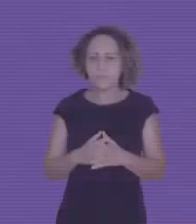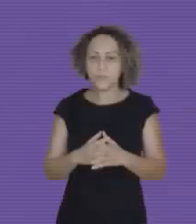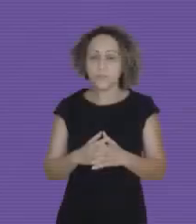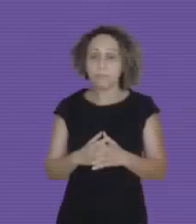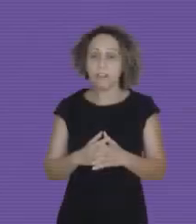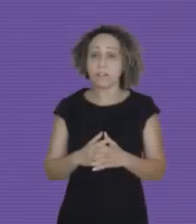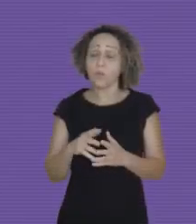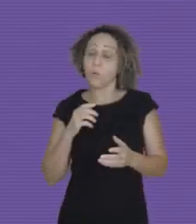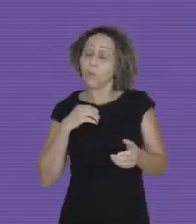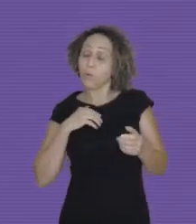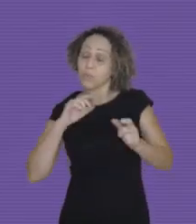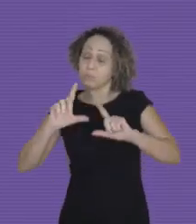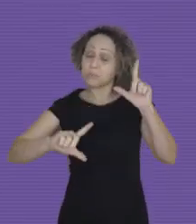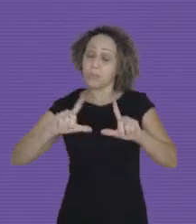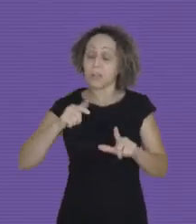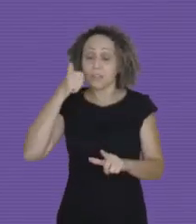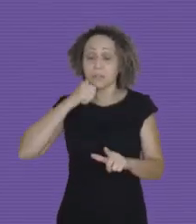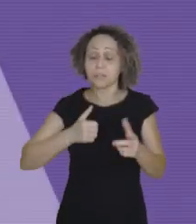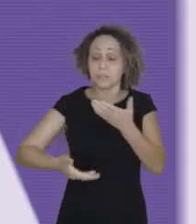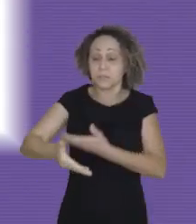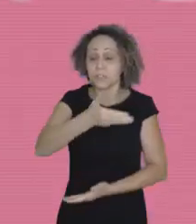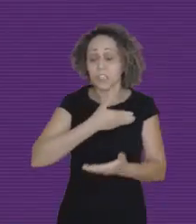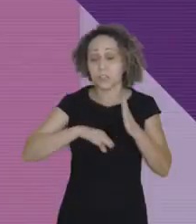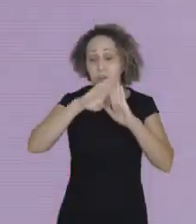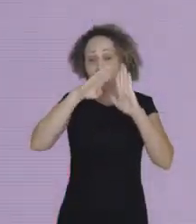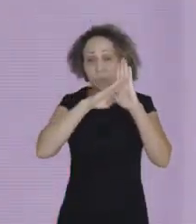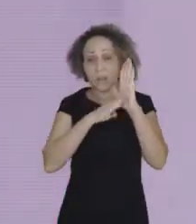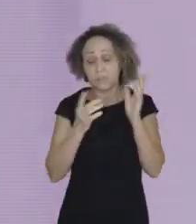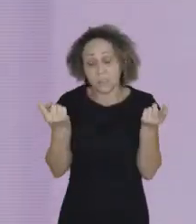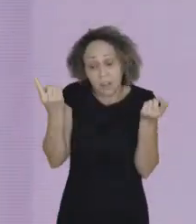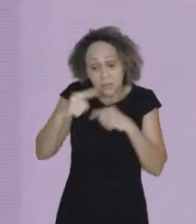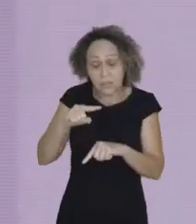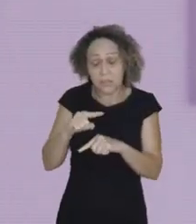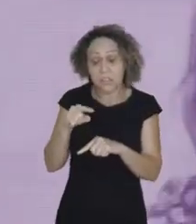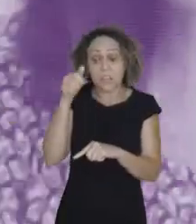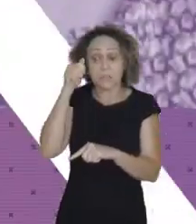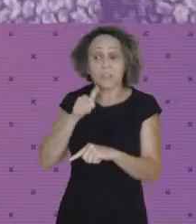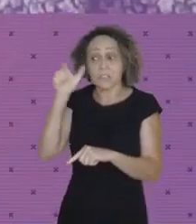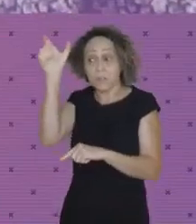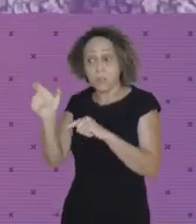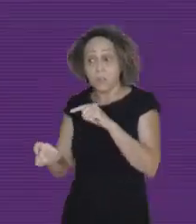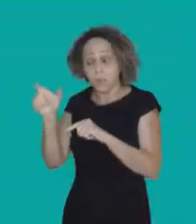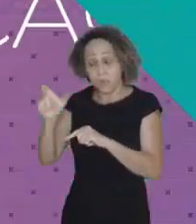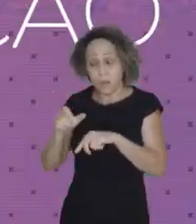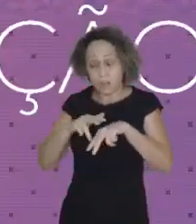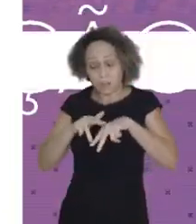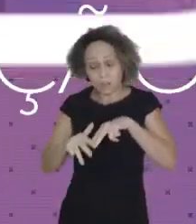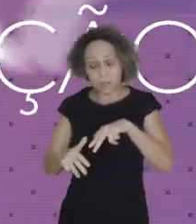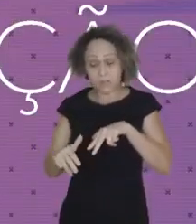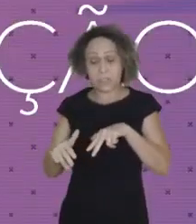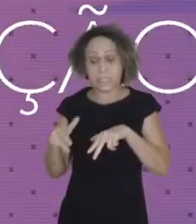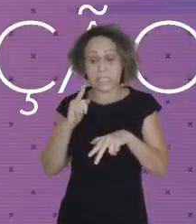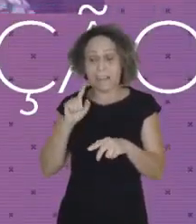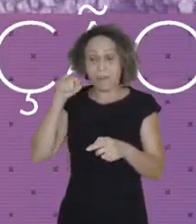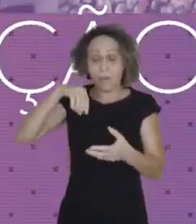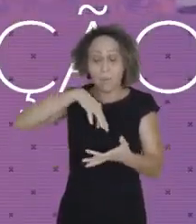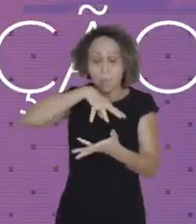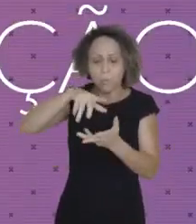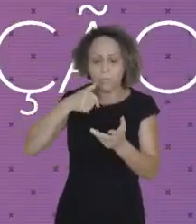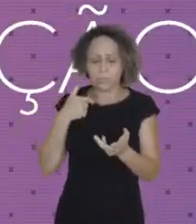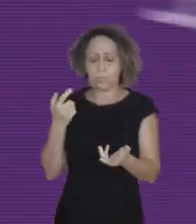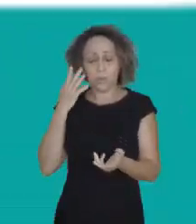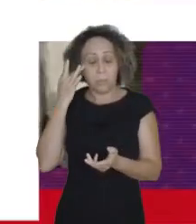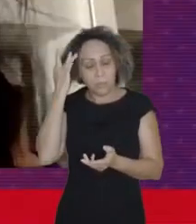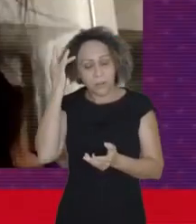O TV Elas por Elas Formação coloca em pauta os desafios enfrentados pelo gênero feminino no mundo contemporâneo, com foco na preparação e formação